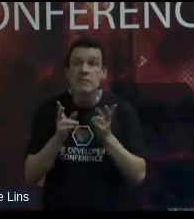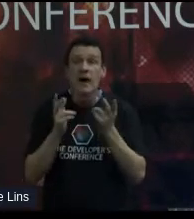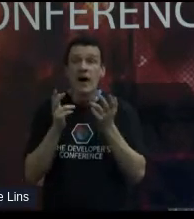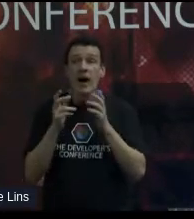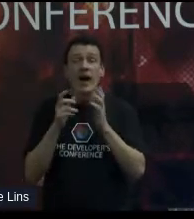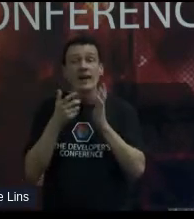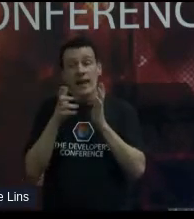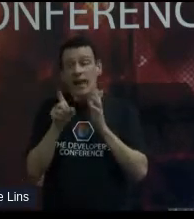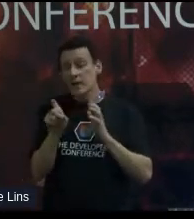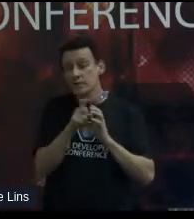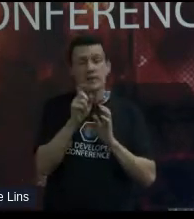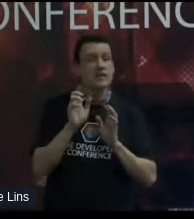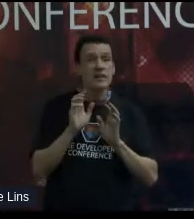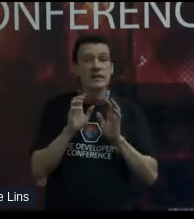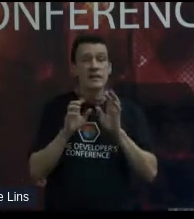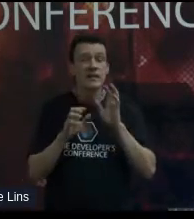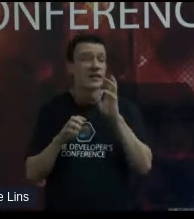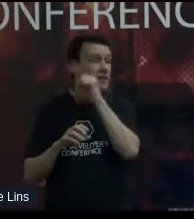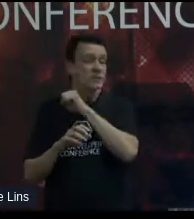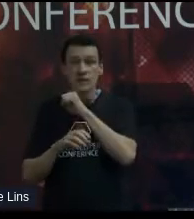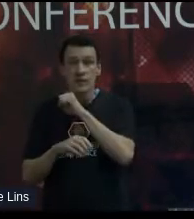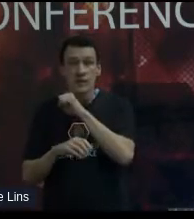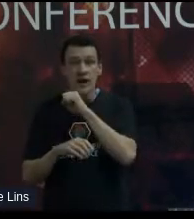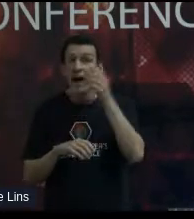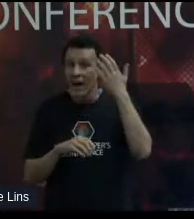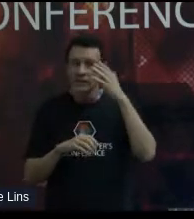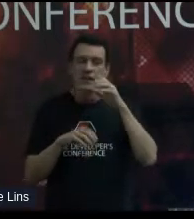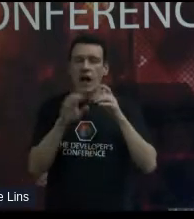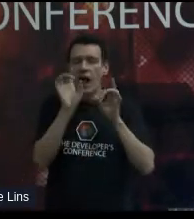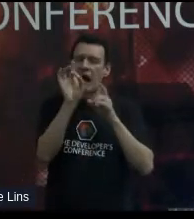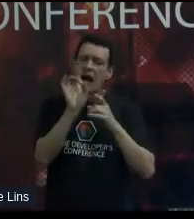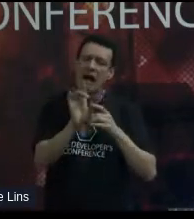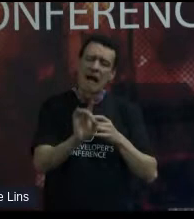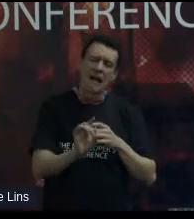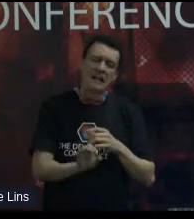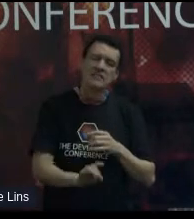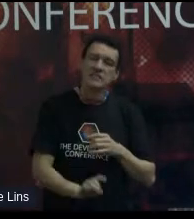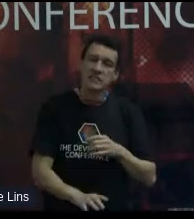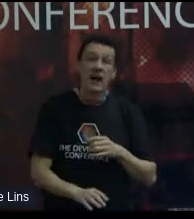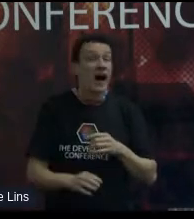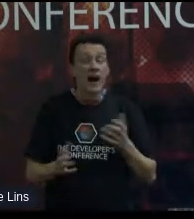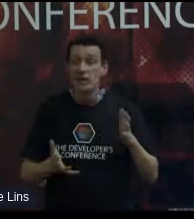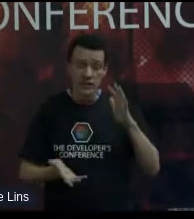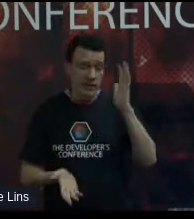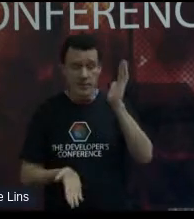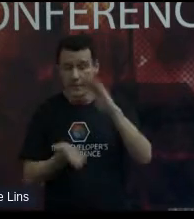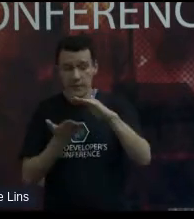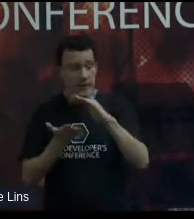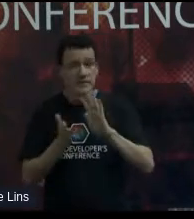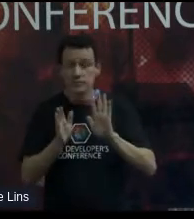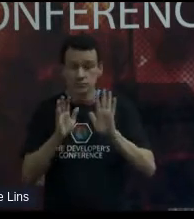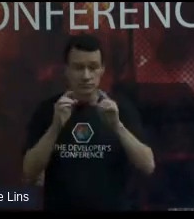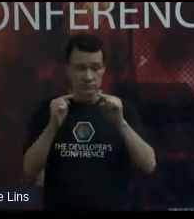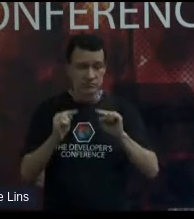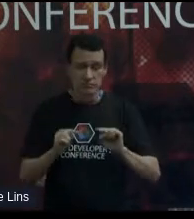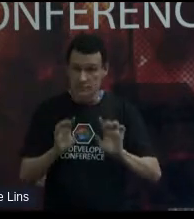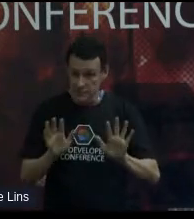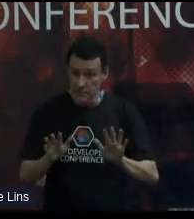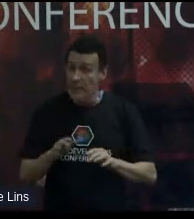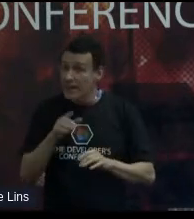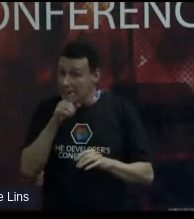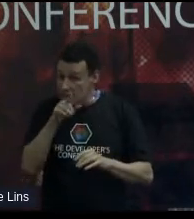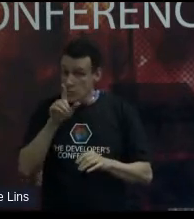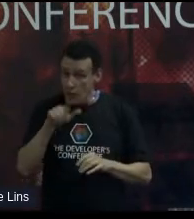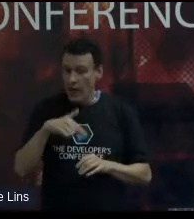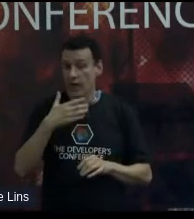né, Flávio? Com certeza, Talkback, no né, Android. no Android. Isso, lembrando que aqui foi no VoiceOver, no iPhone, tá bom, gente? O